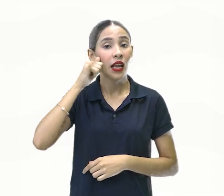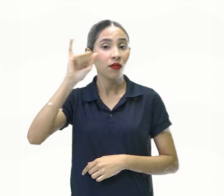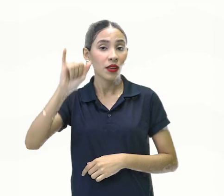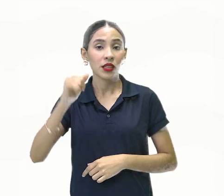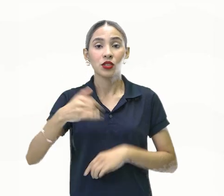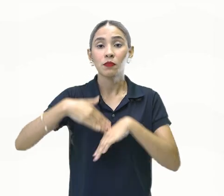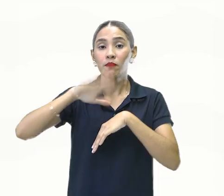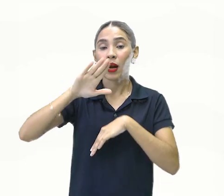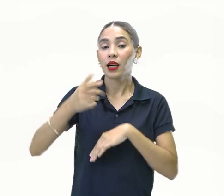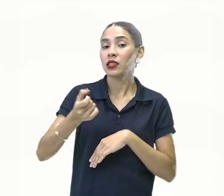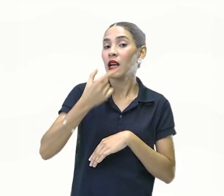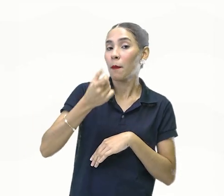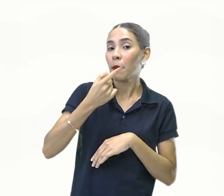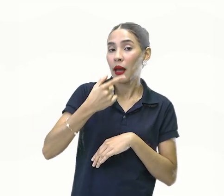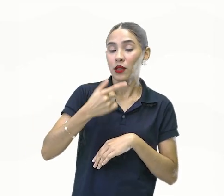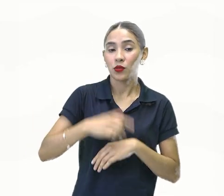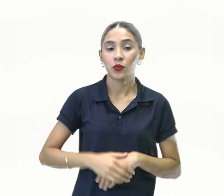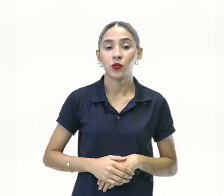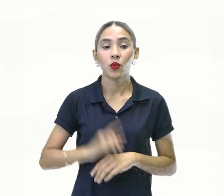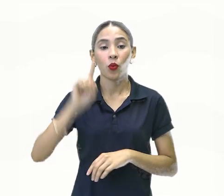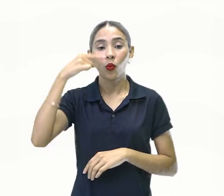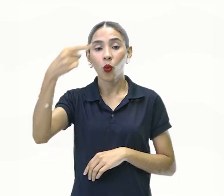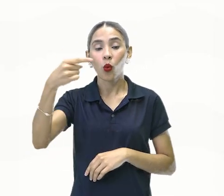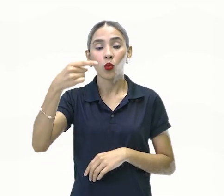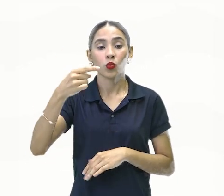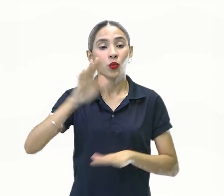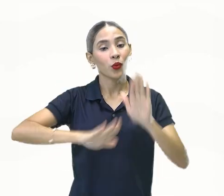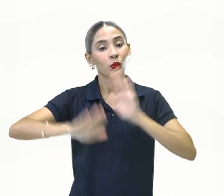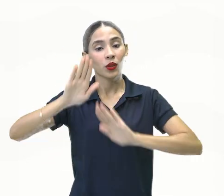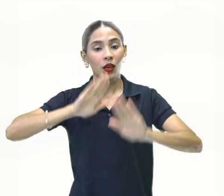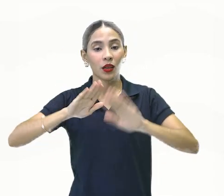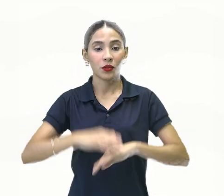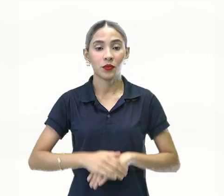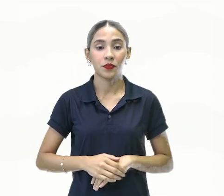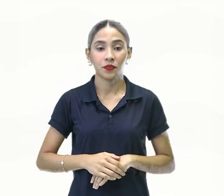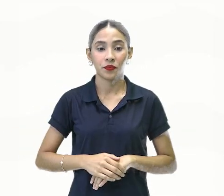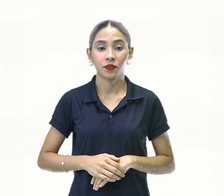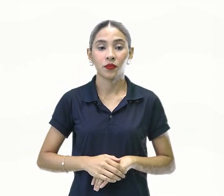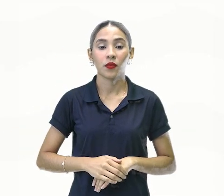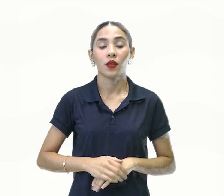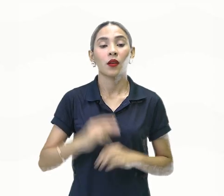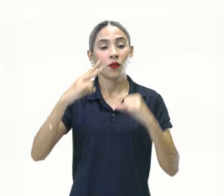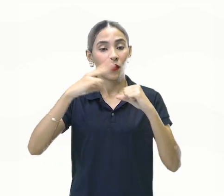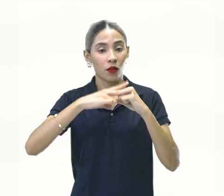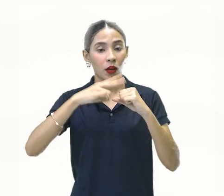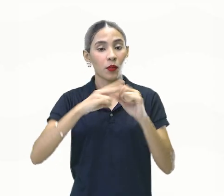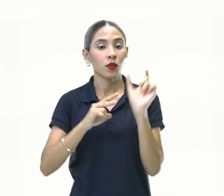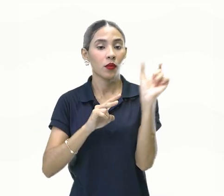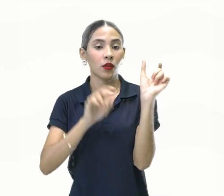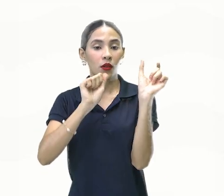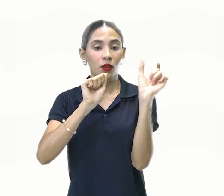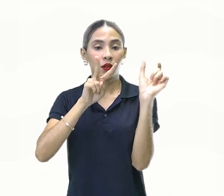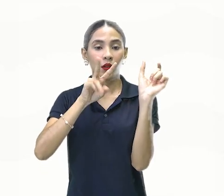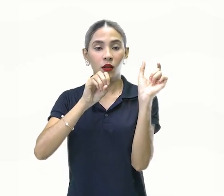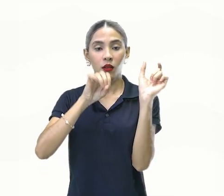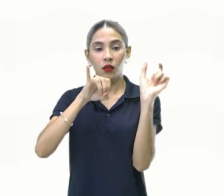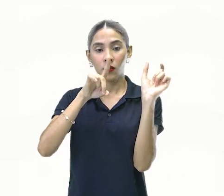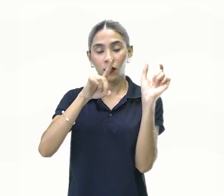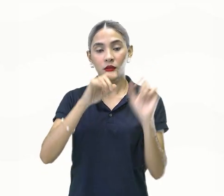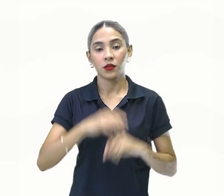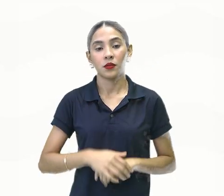recomendada. Outra recomendação, avoid consuming também, mais uma vez o verbo utilizado aqui na forma